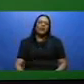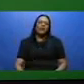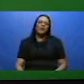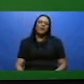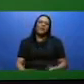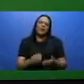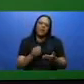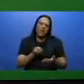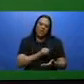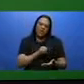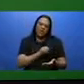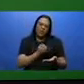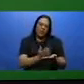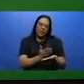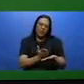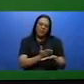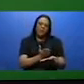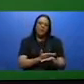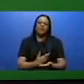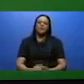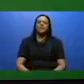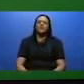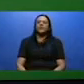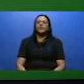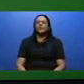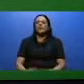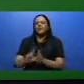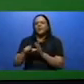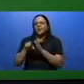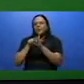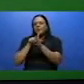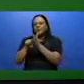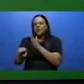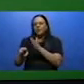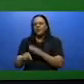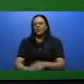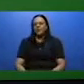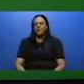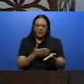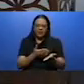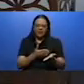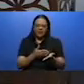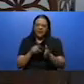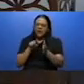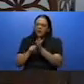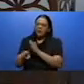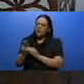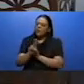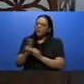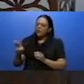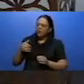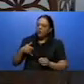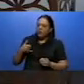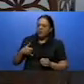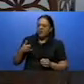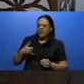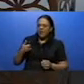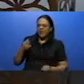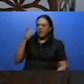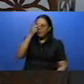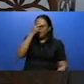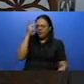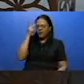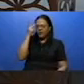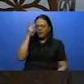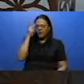a página do que você está trabalhando, e aí você vai perguntar, inicie pergunta o nome e a idade do entrevistado. Anota com